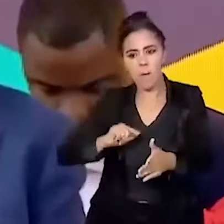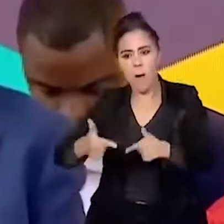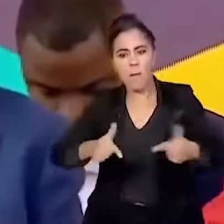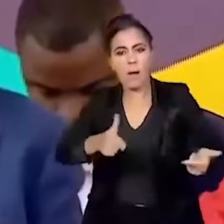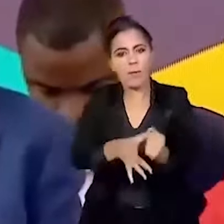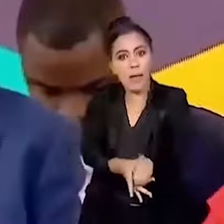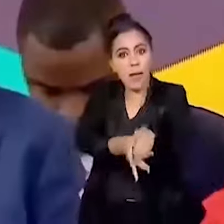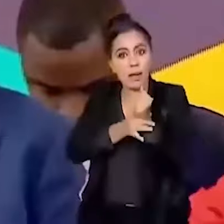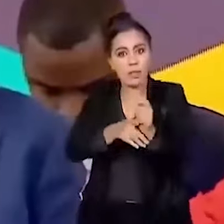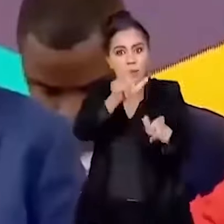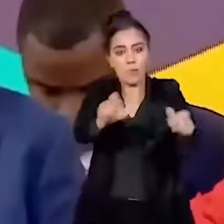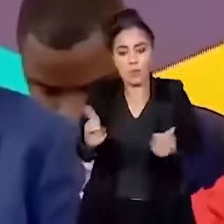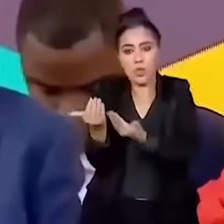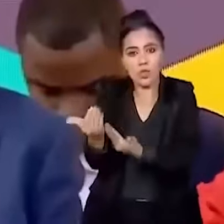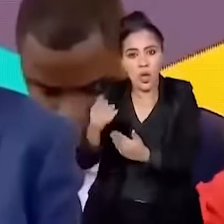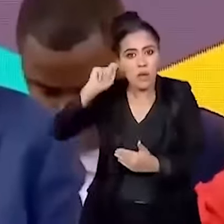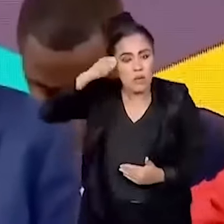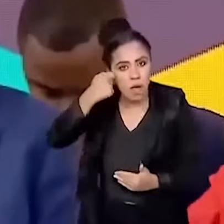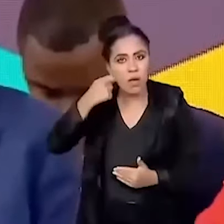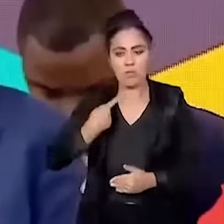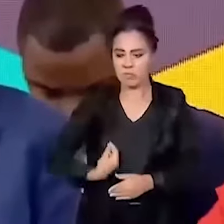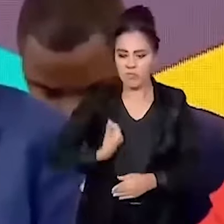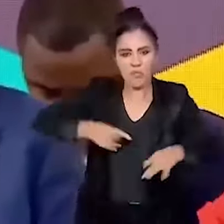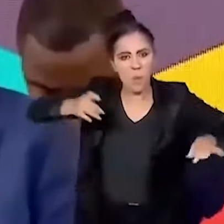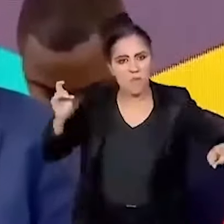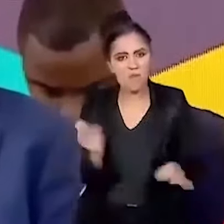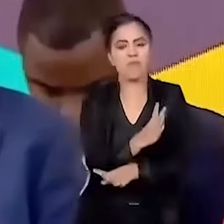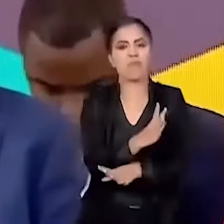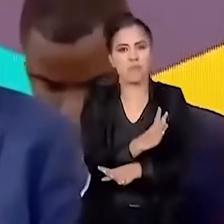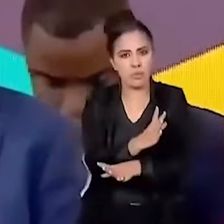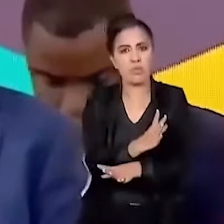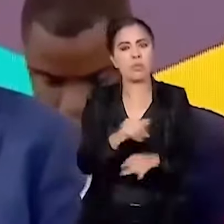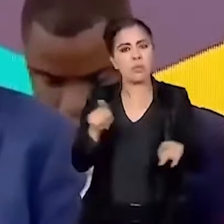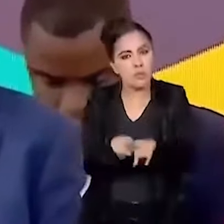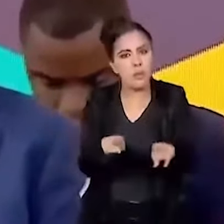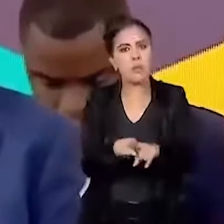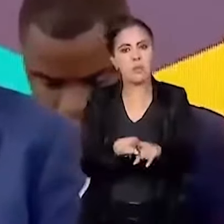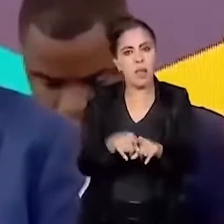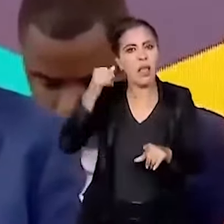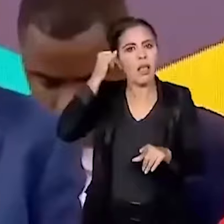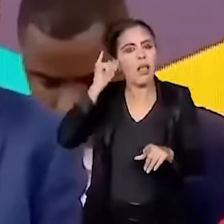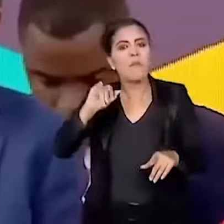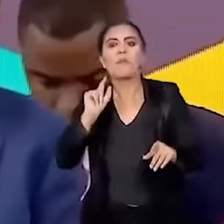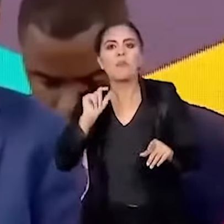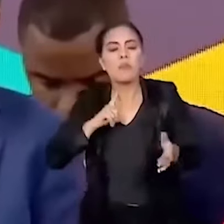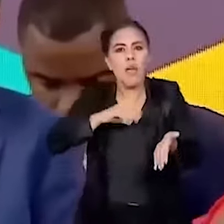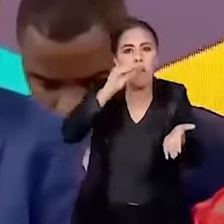que a juventude negra viva em plenitude, sem estar sempre exposta a